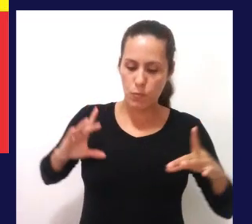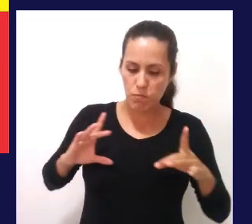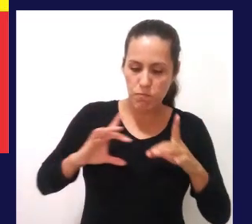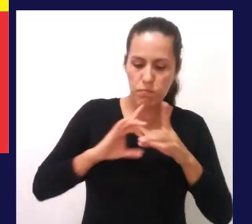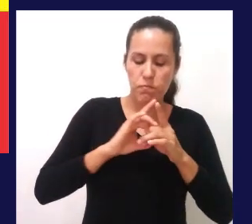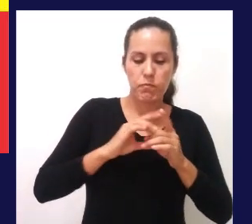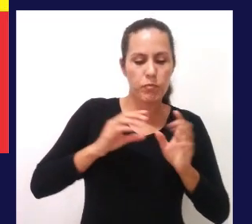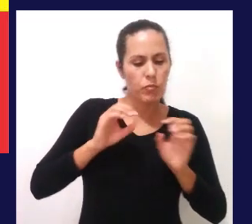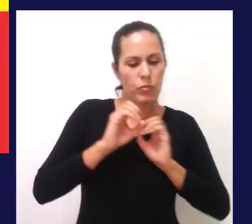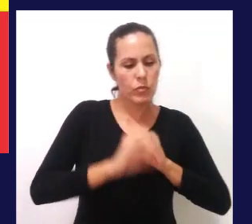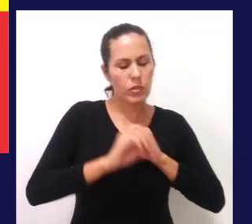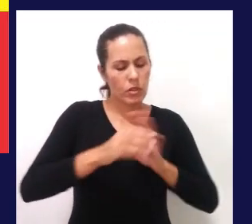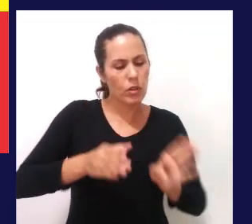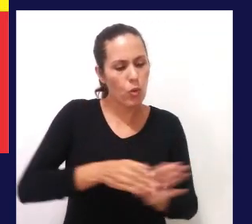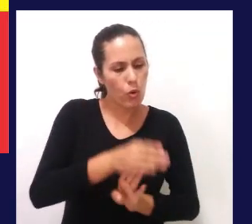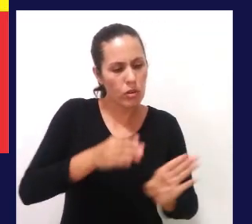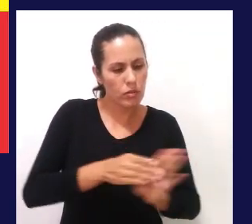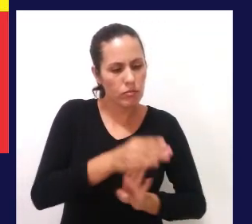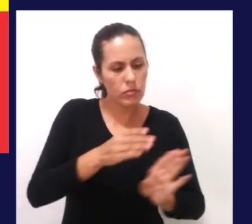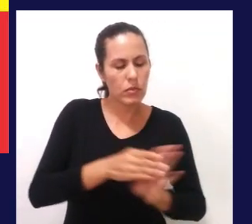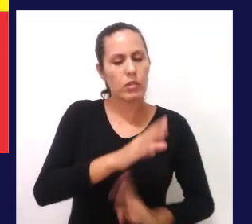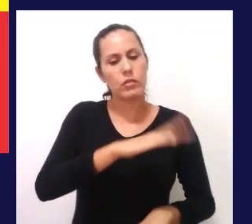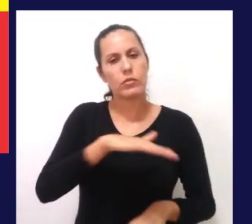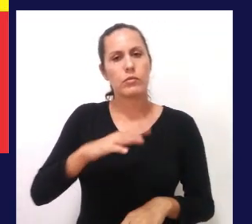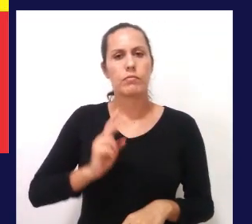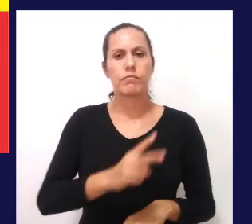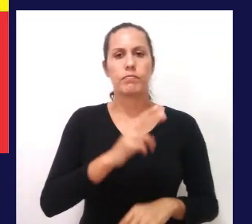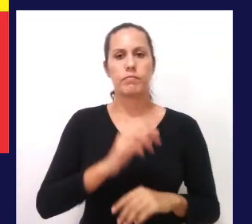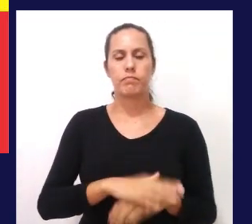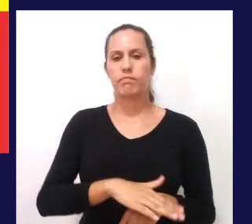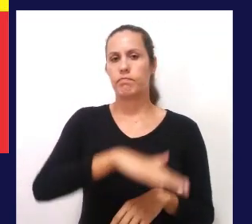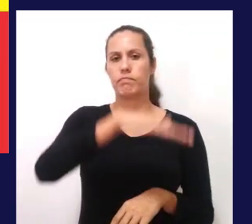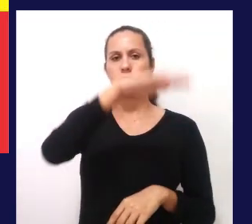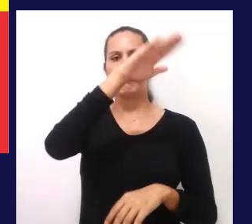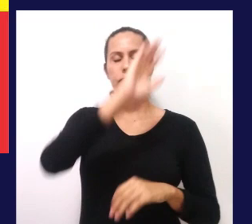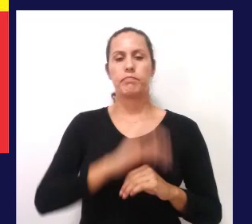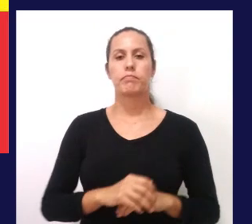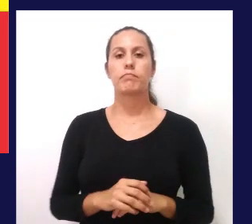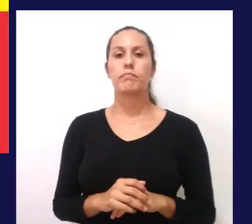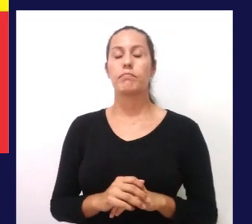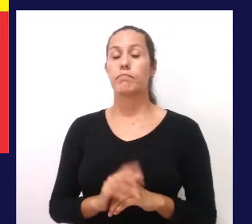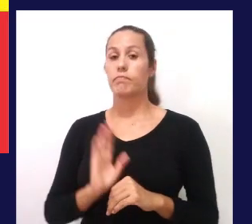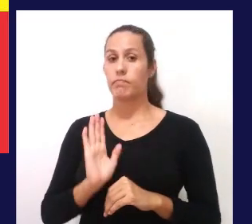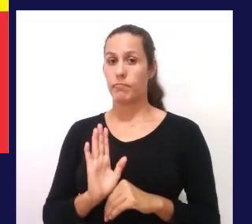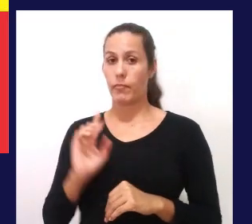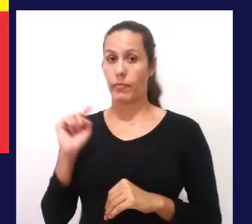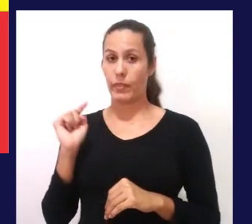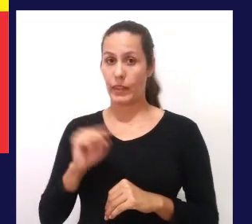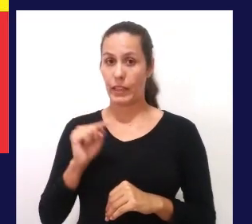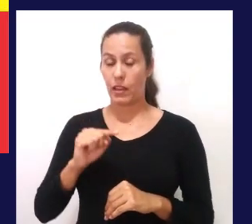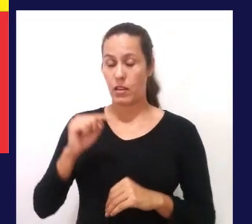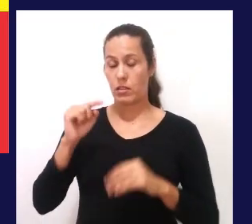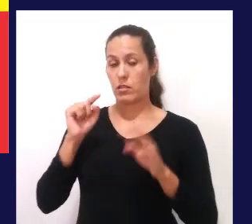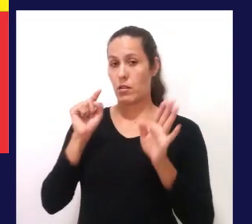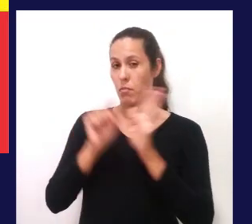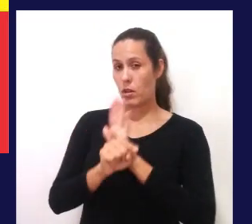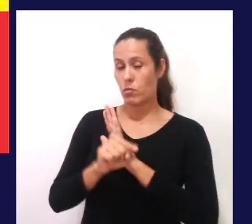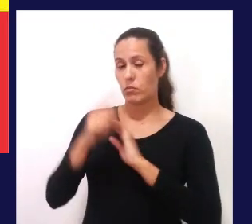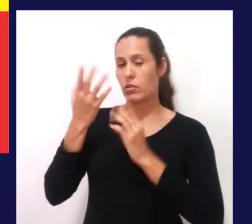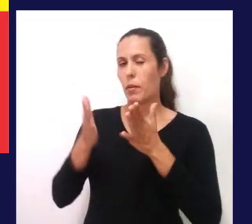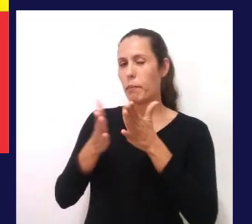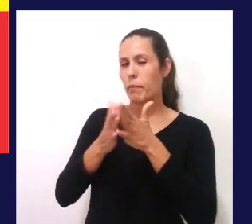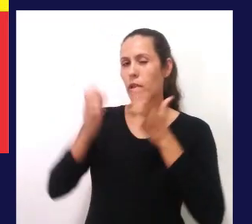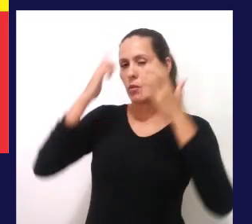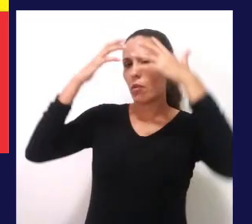dos filhos, ensinando e orientando os adolescentes. Nessa questão, a gente está pedindo